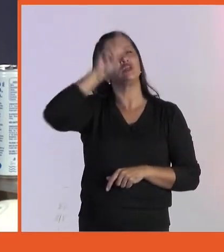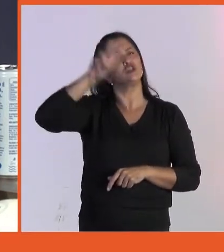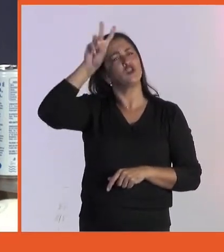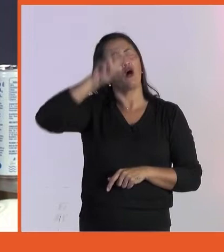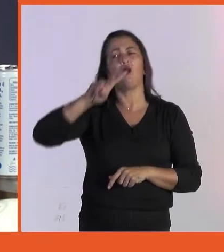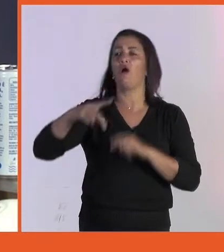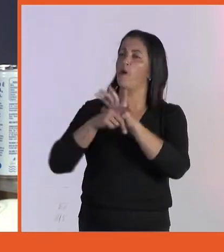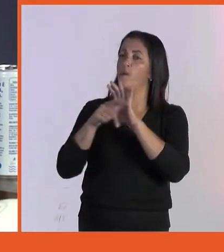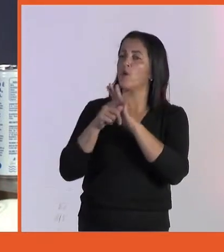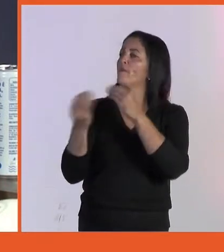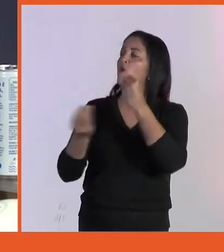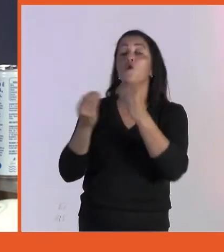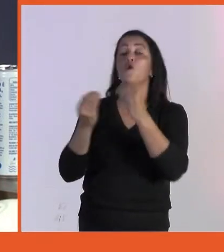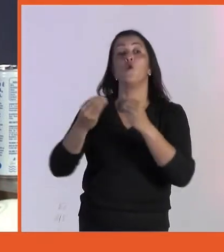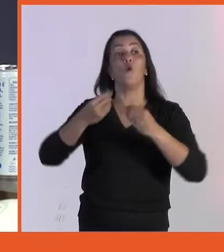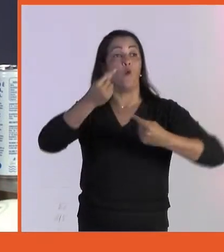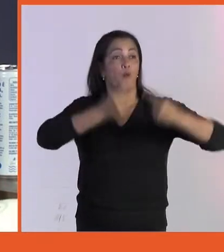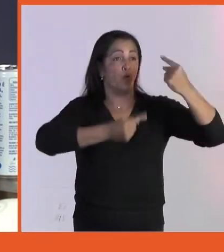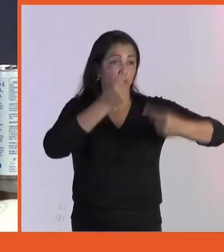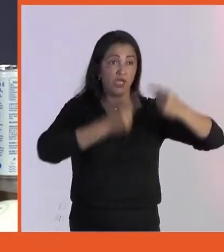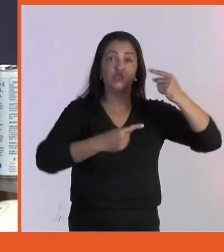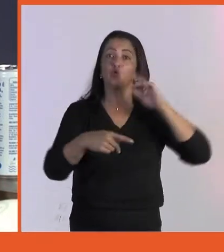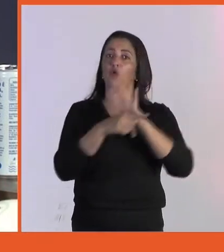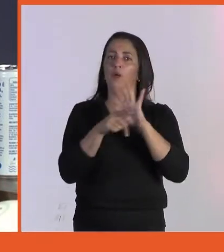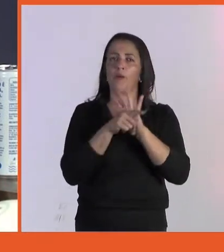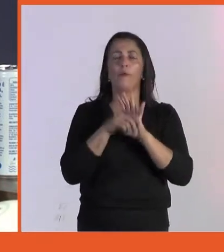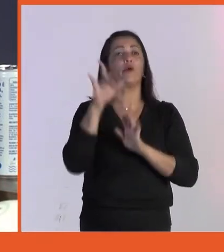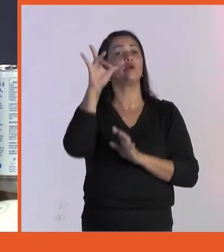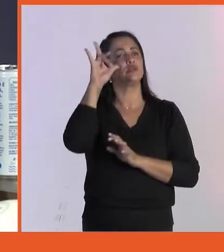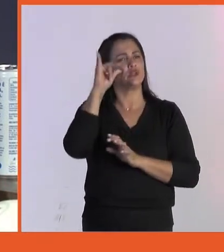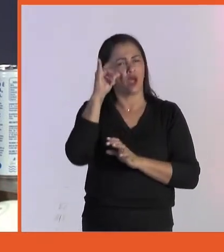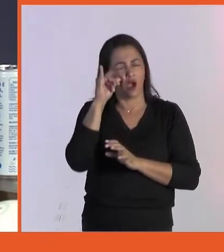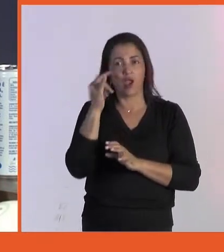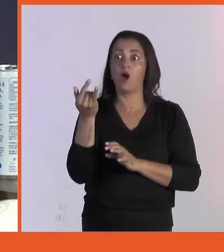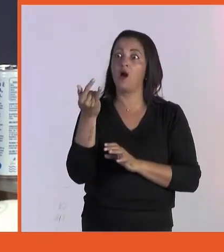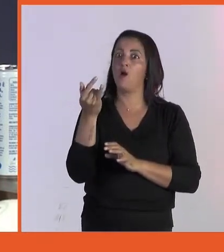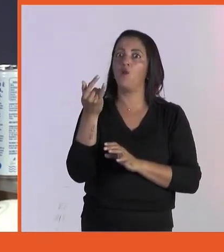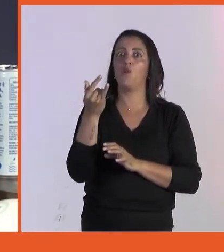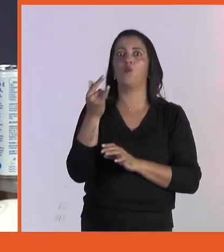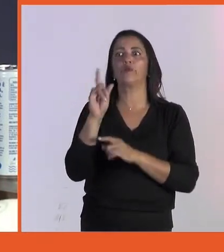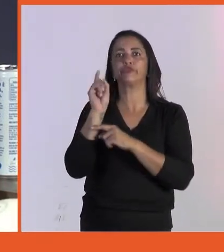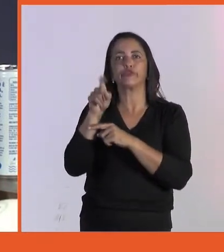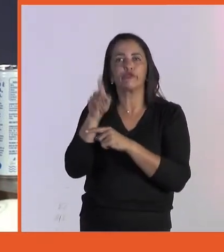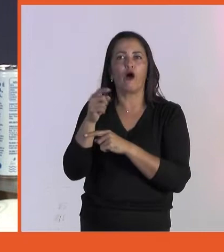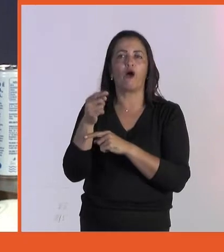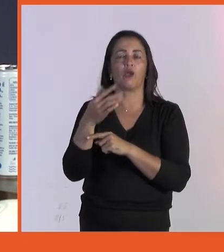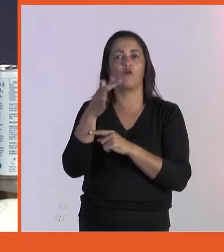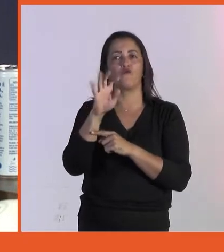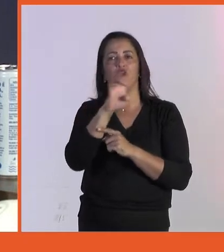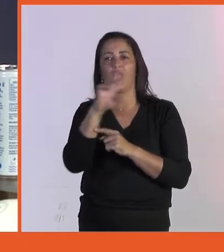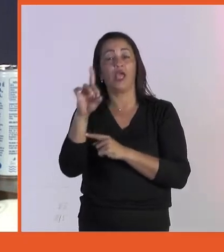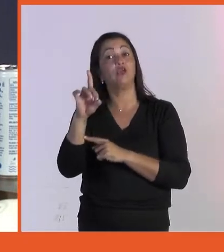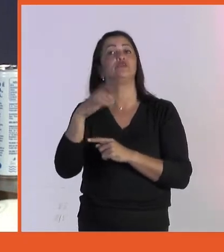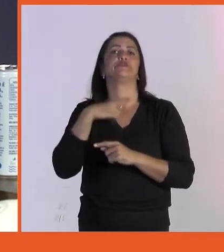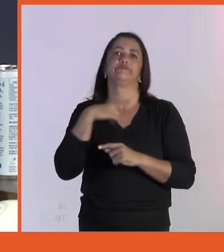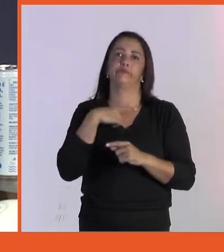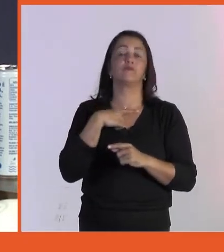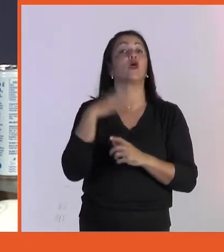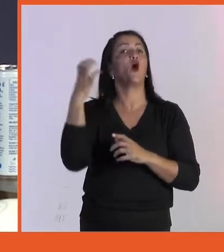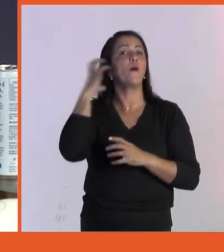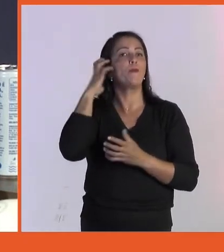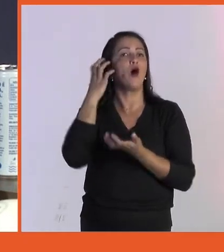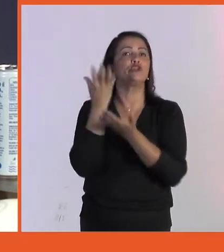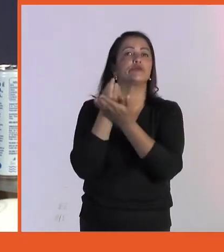Então, um tweet é um conteúdo, um Instagram, um Reels, um feed, um TikTok, um vídeo no YouTube, um podcast, um MesaCast.